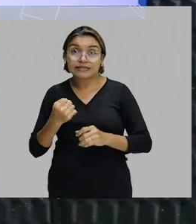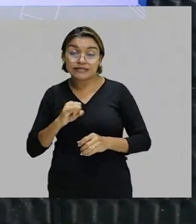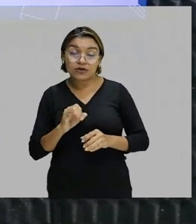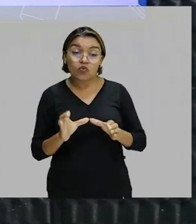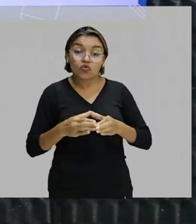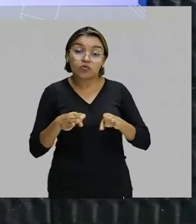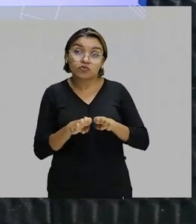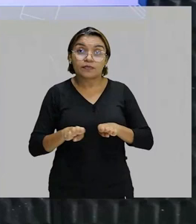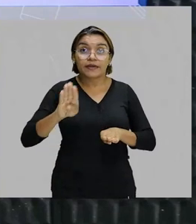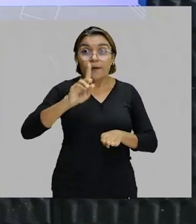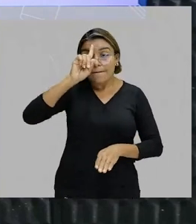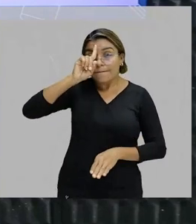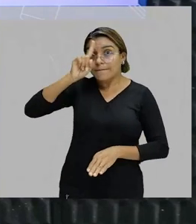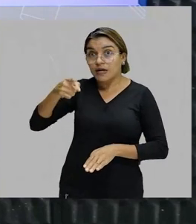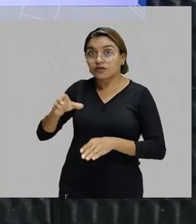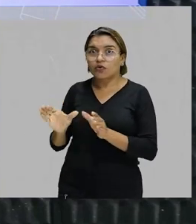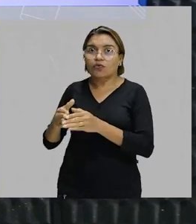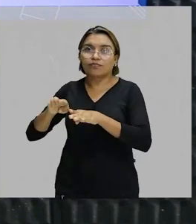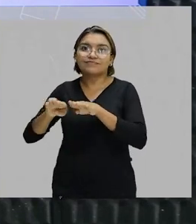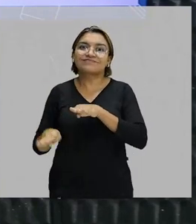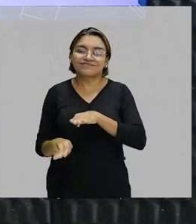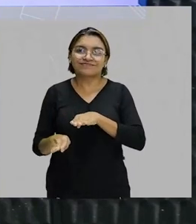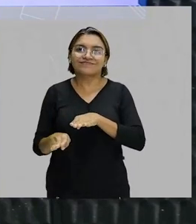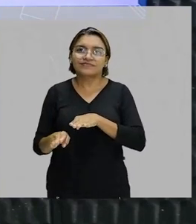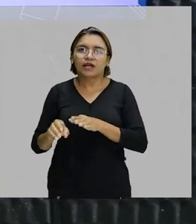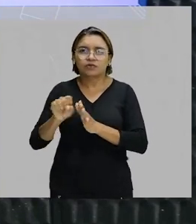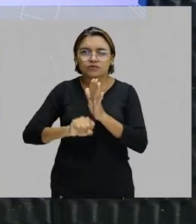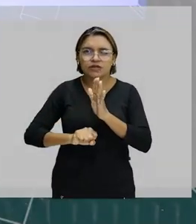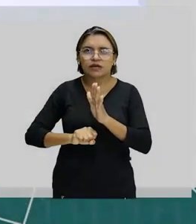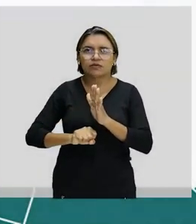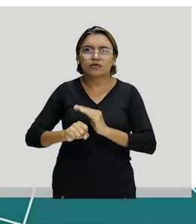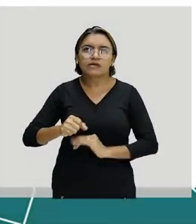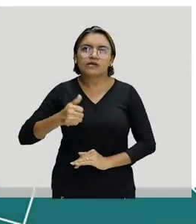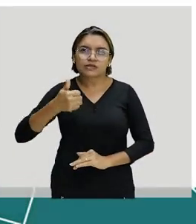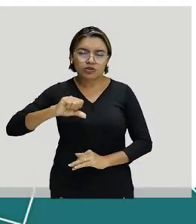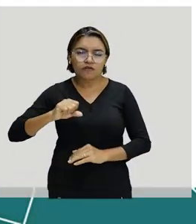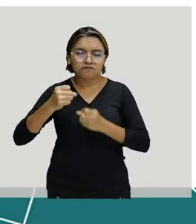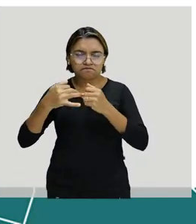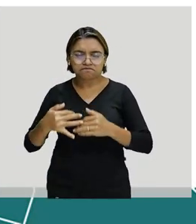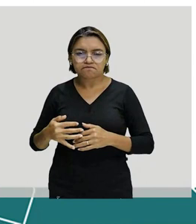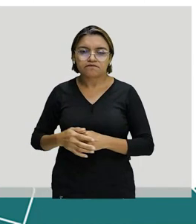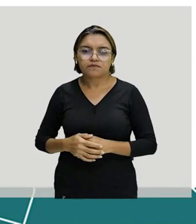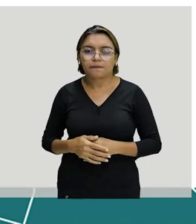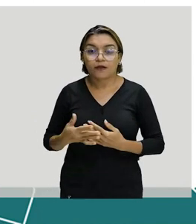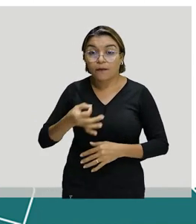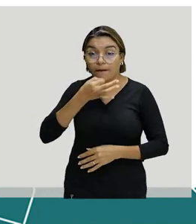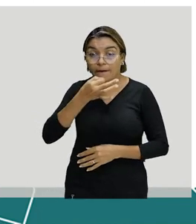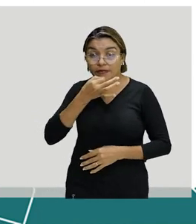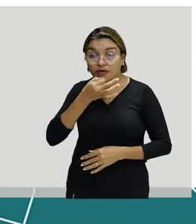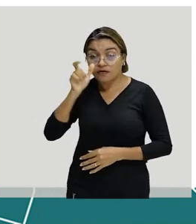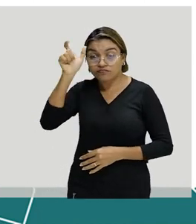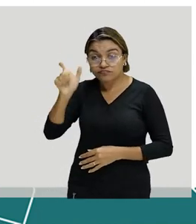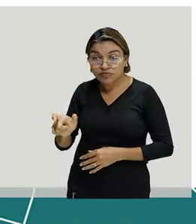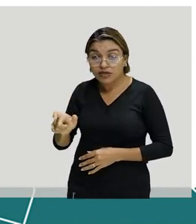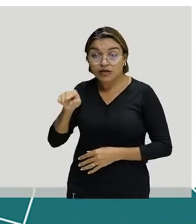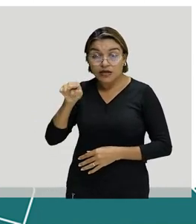de dominar quem é inferior era aquilo que se dizia no século X segundo Art dein